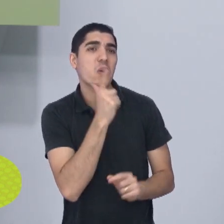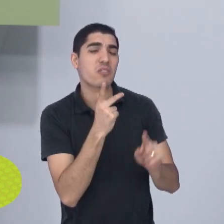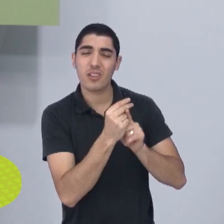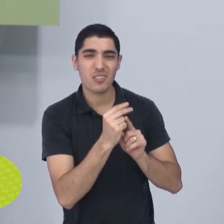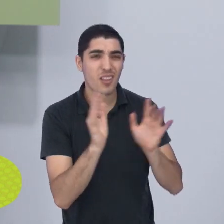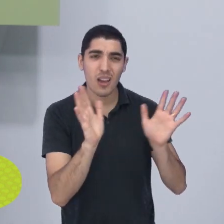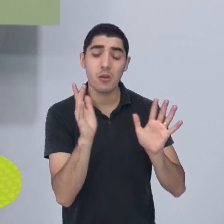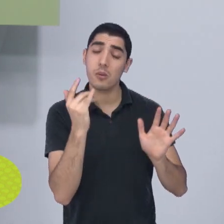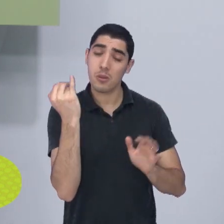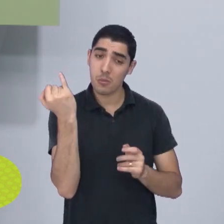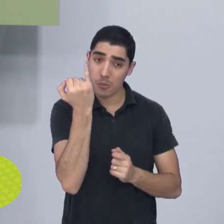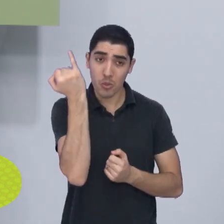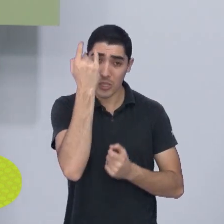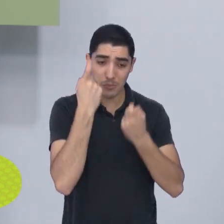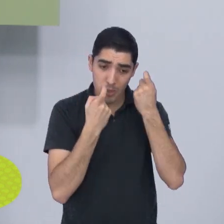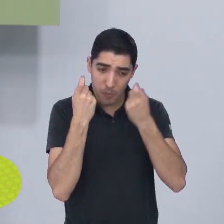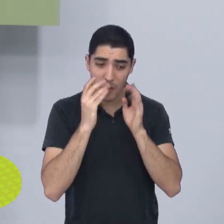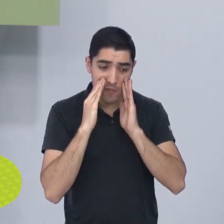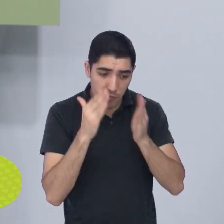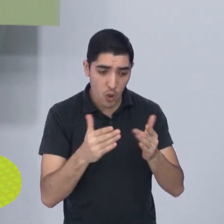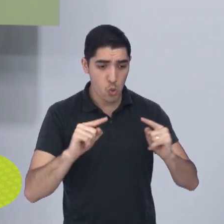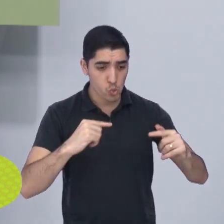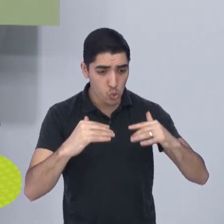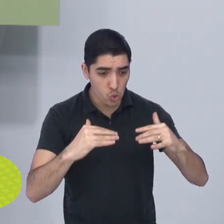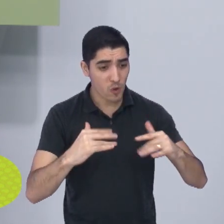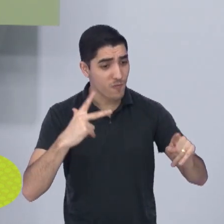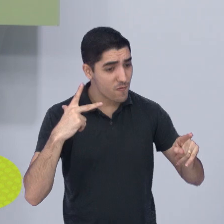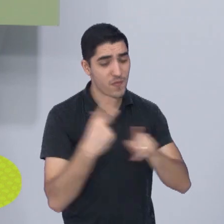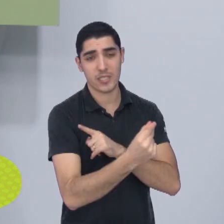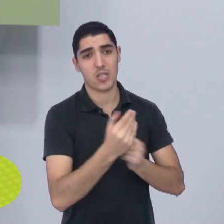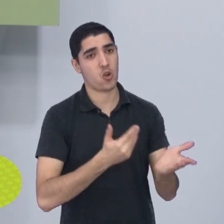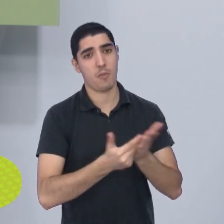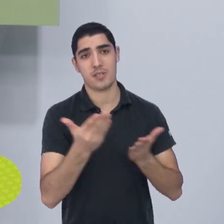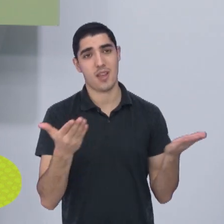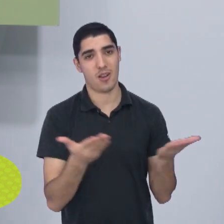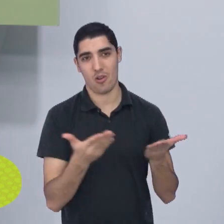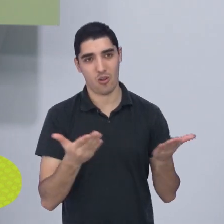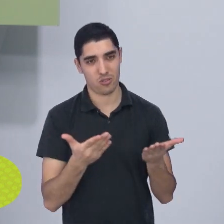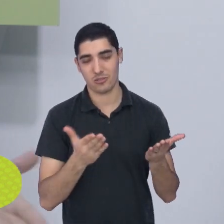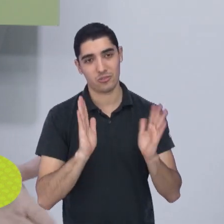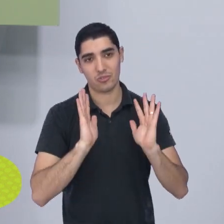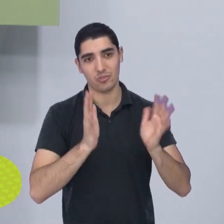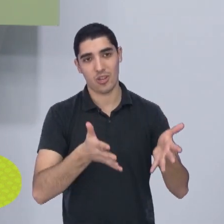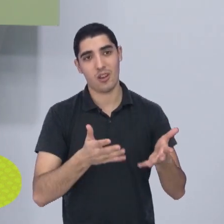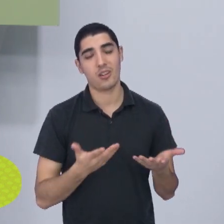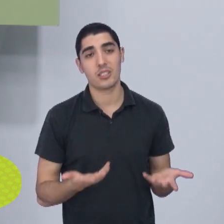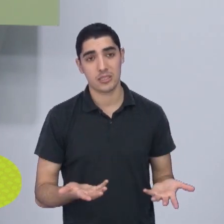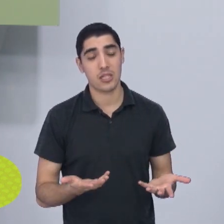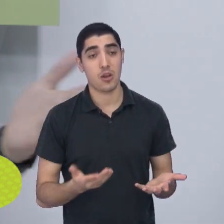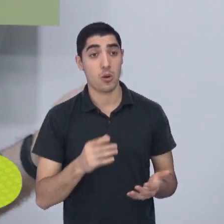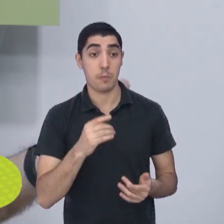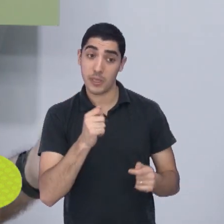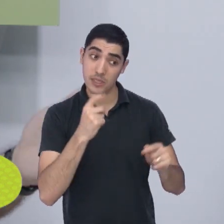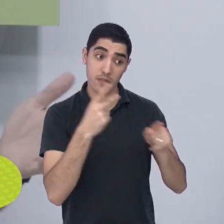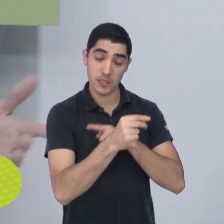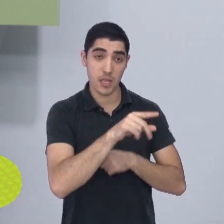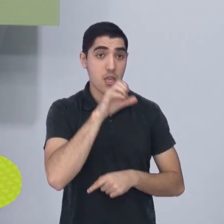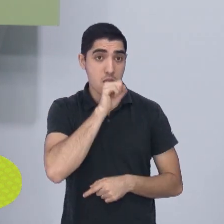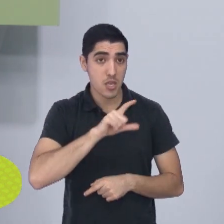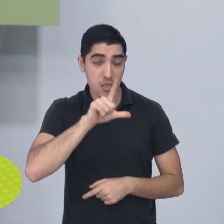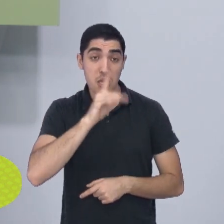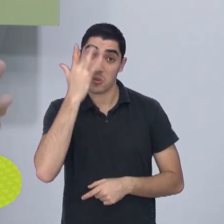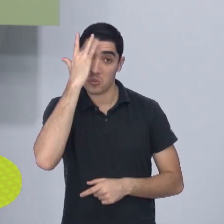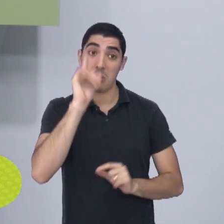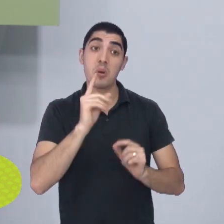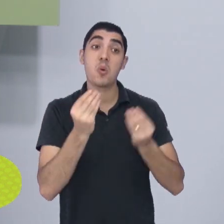jogos, precisa começar agora, né, nessa fase, parte final aí do campeonato, vencer a Inter de Limeira. A gente não sabe como é que vai ficar a situação